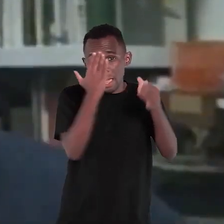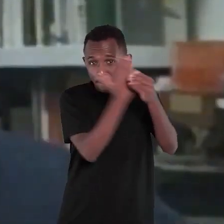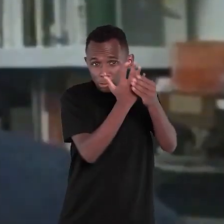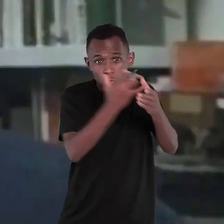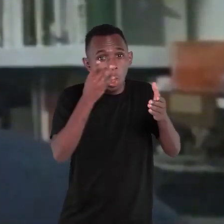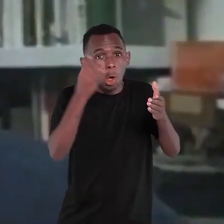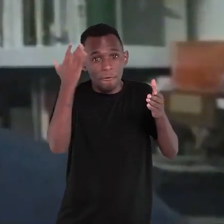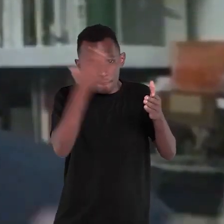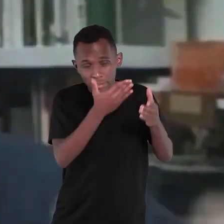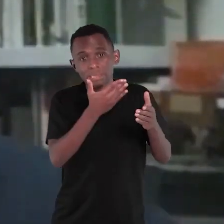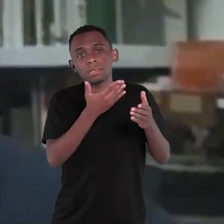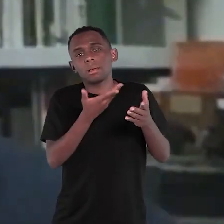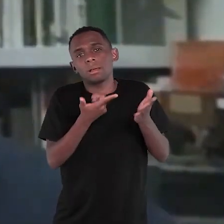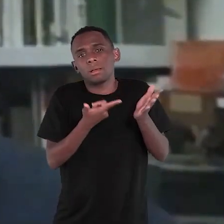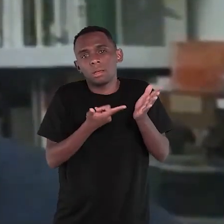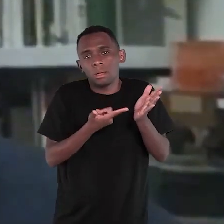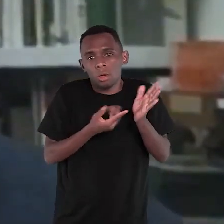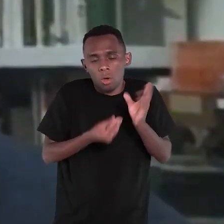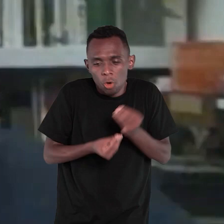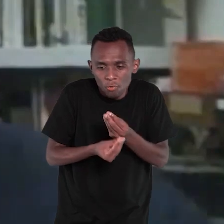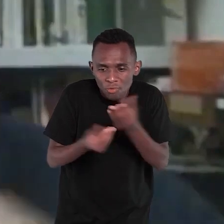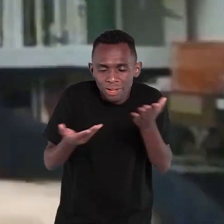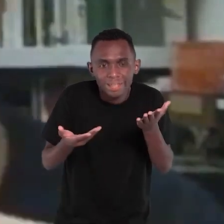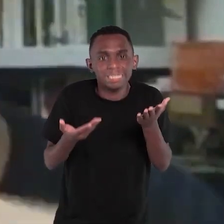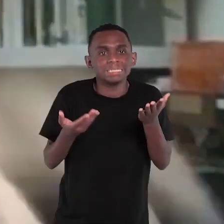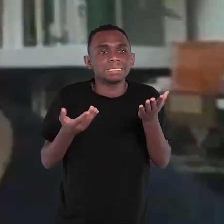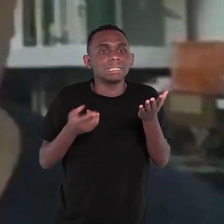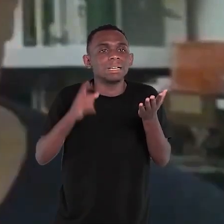biblioteca física oferece